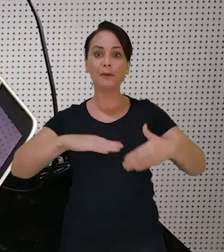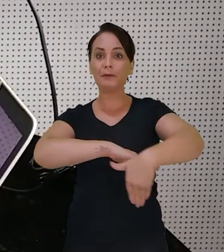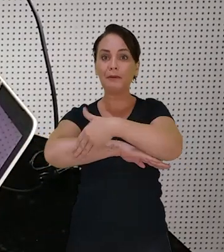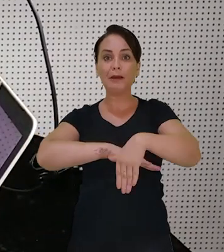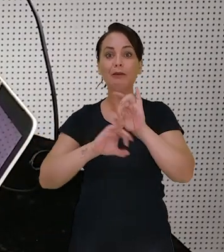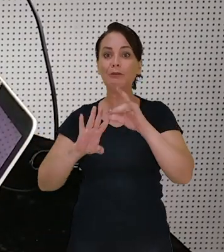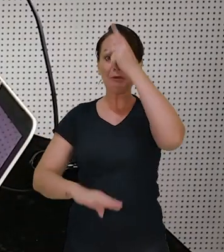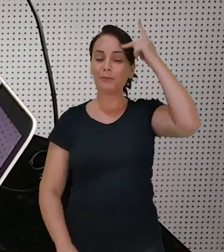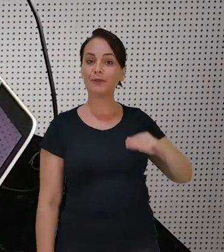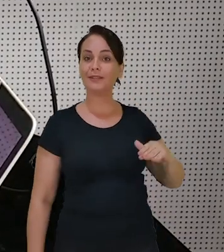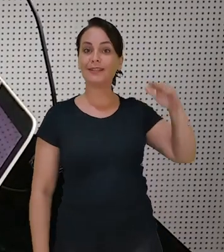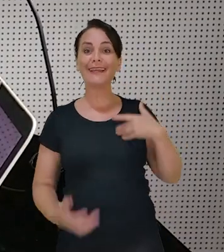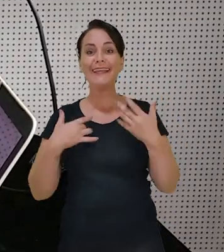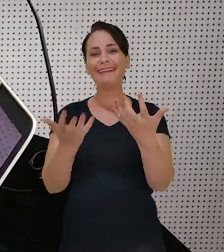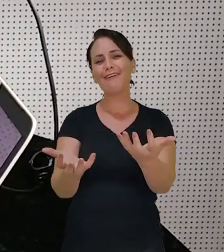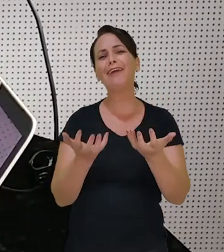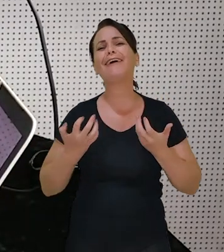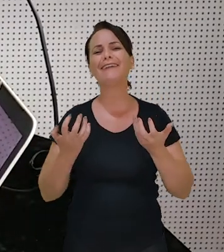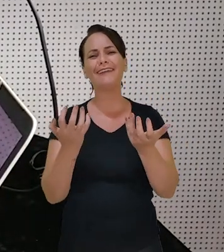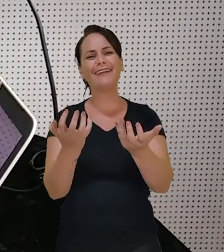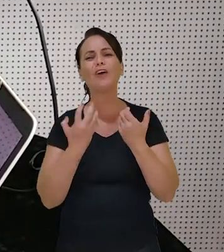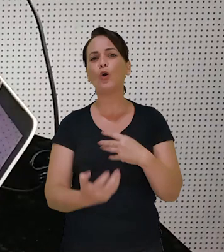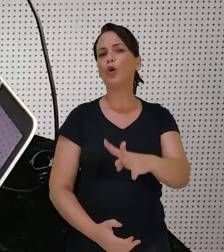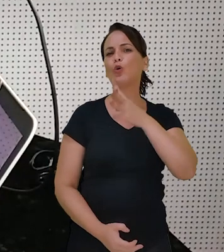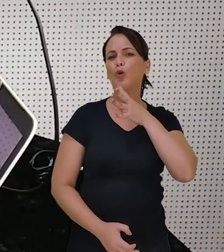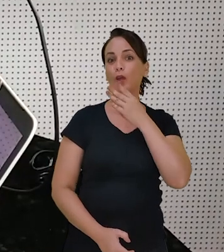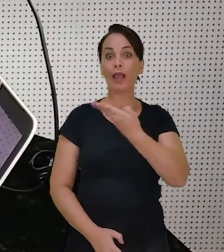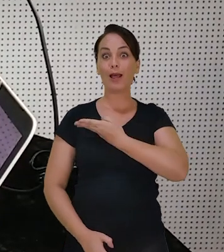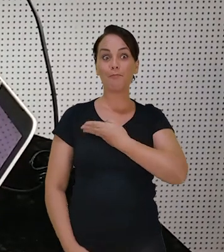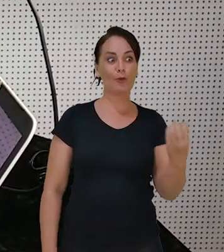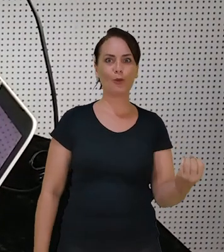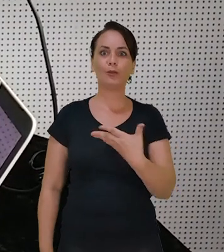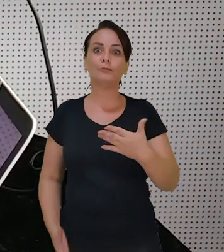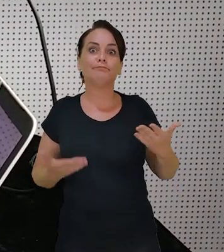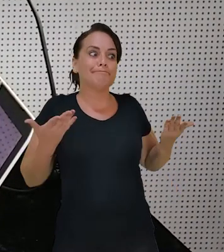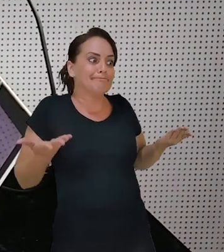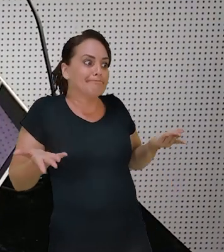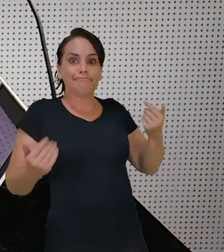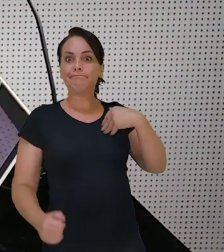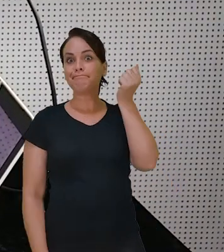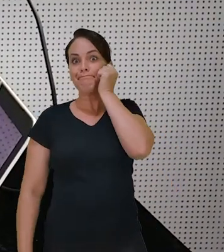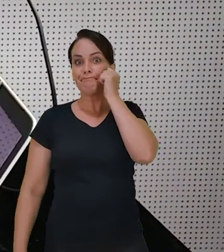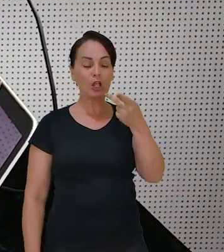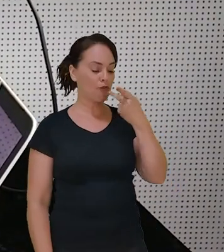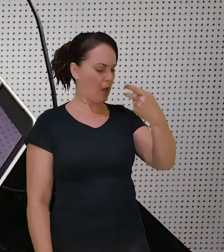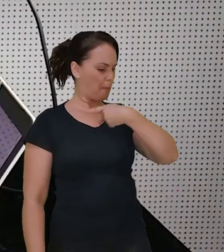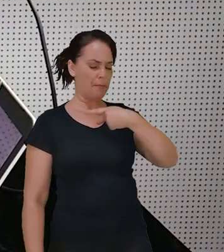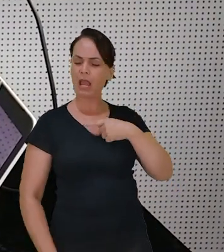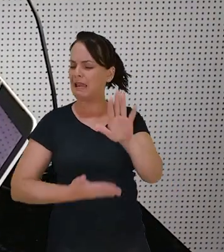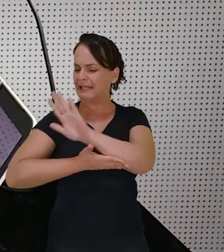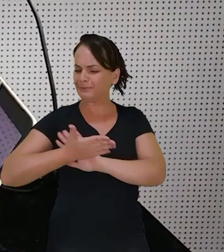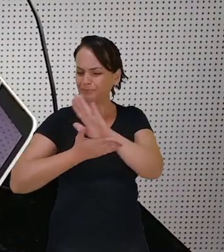tem adultos. Queria, porque queria, conhecer o amigo novo. Mas minha mãe disse que ninguém